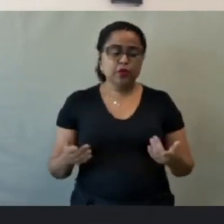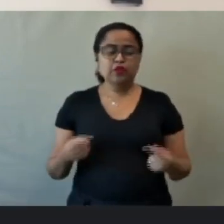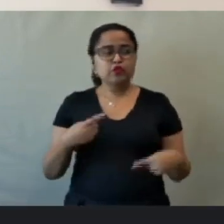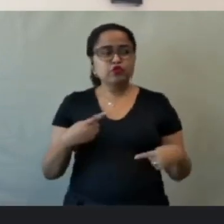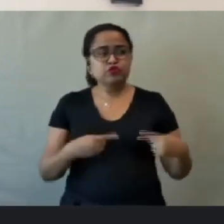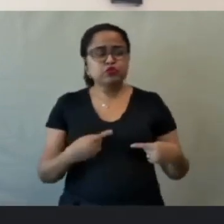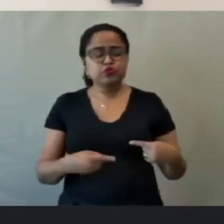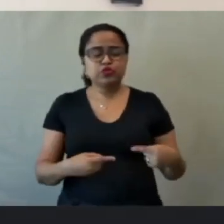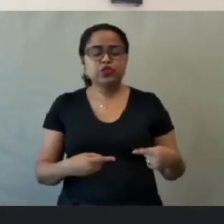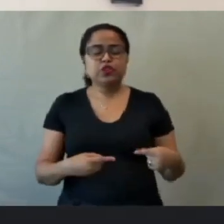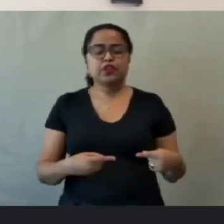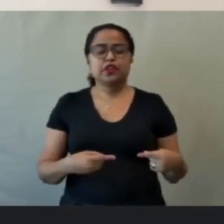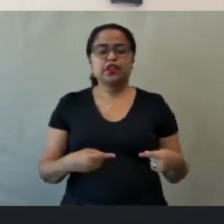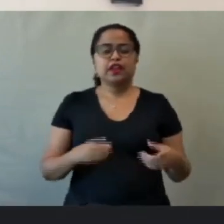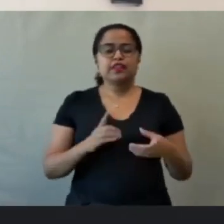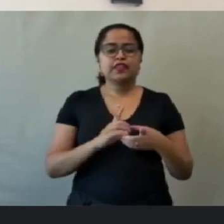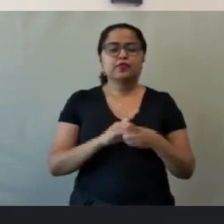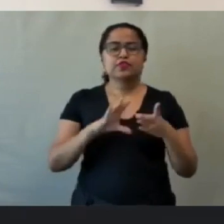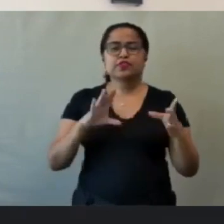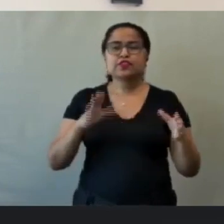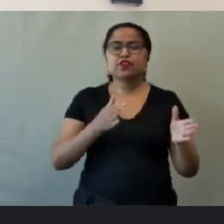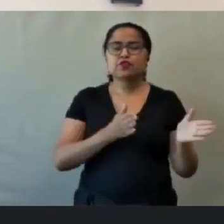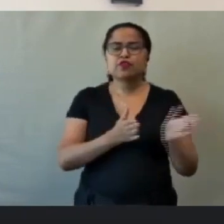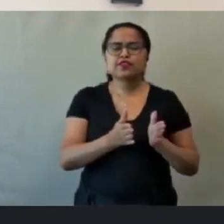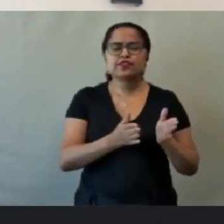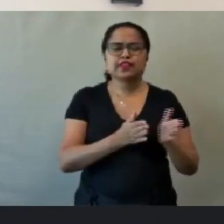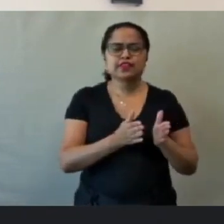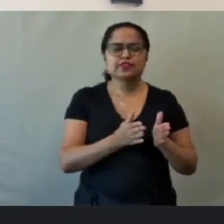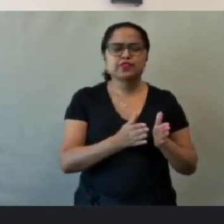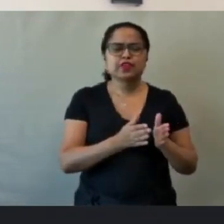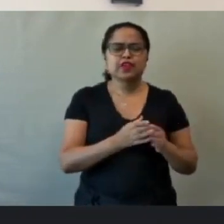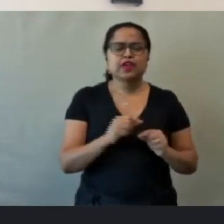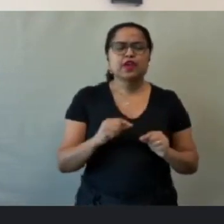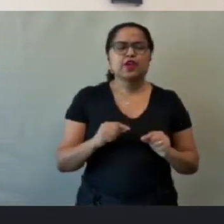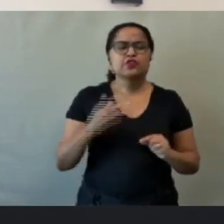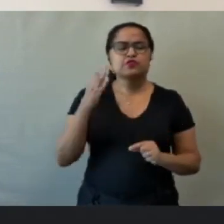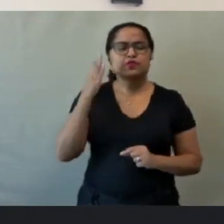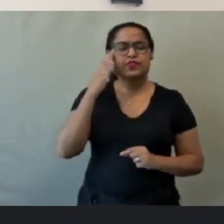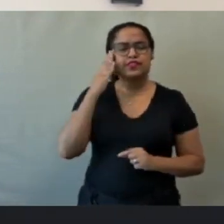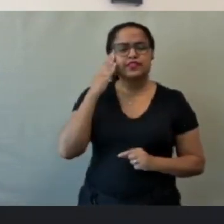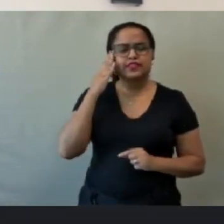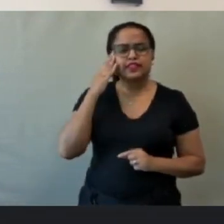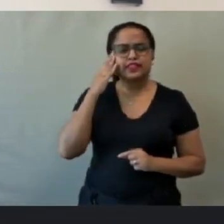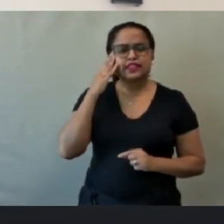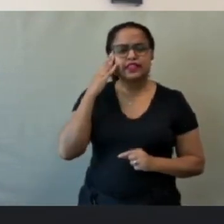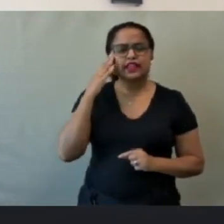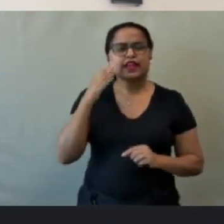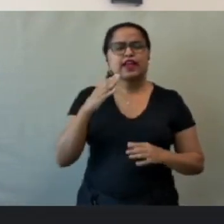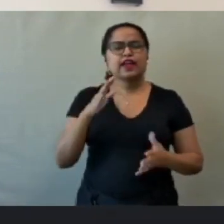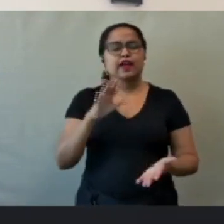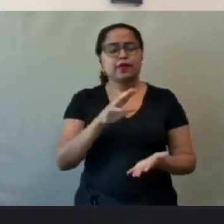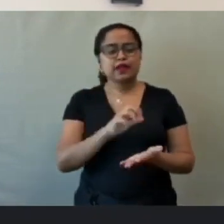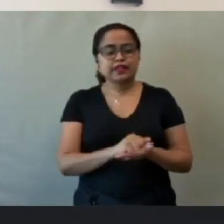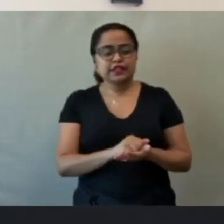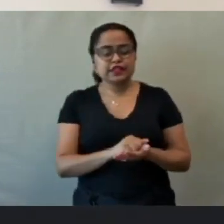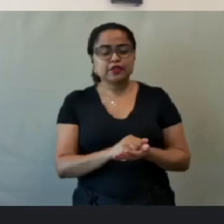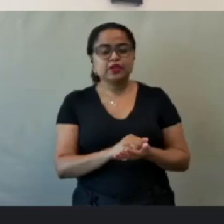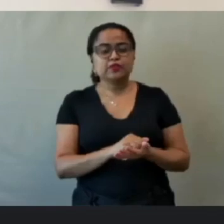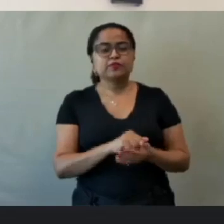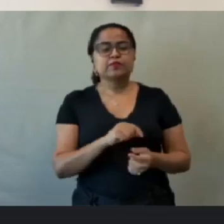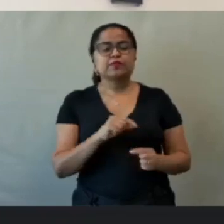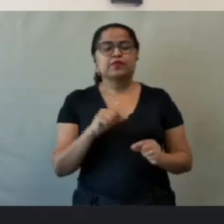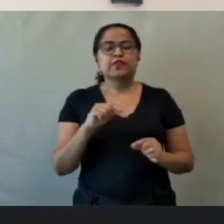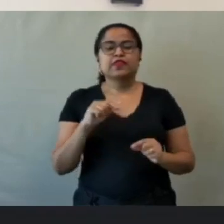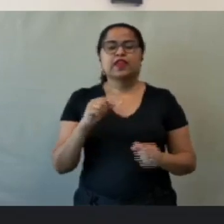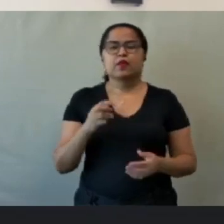a democratização do acesso, a gente precisa entender que a gente precisa garantir a matrícula, a permanência desse estudante